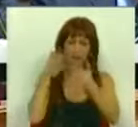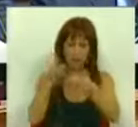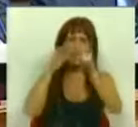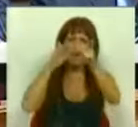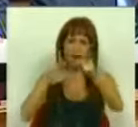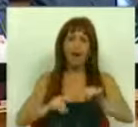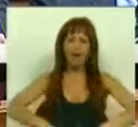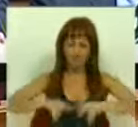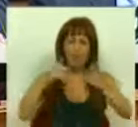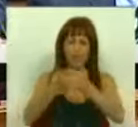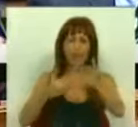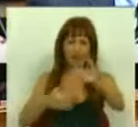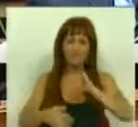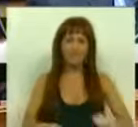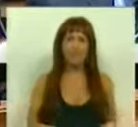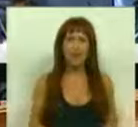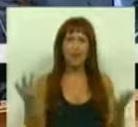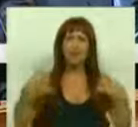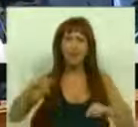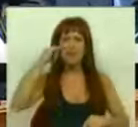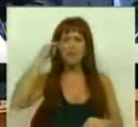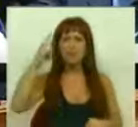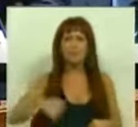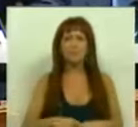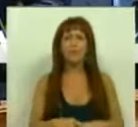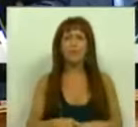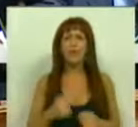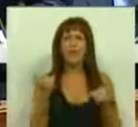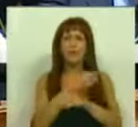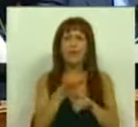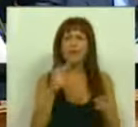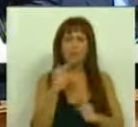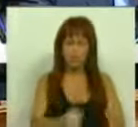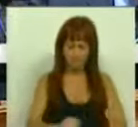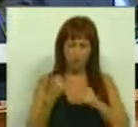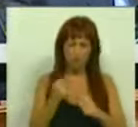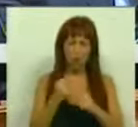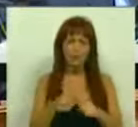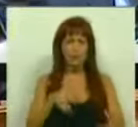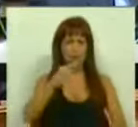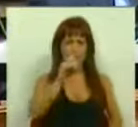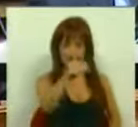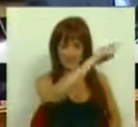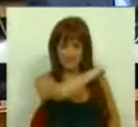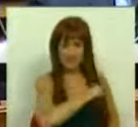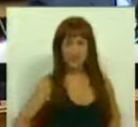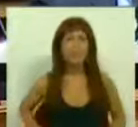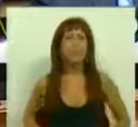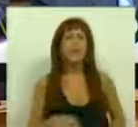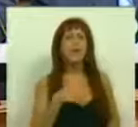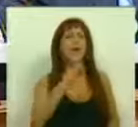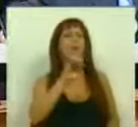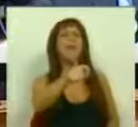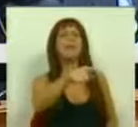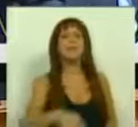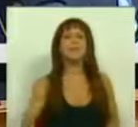para este desenvolvimento. Mas, particularmente, uma mensagem forte para o Partido Socialista. Para o